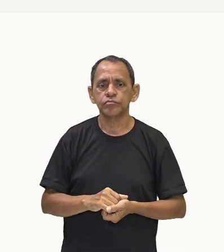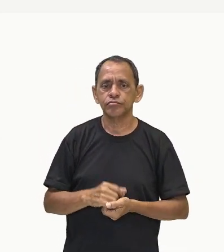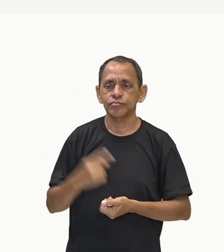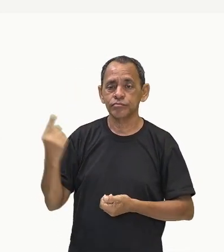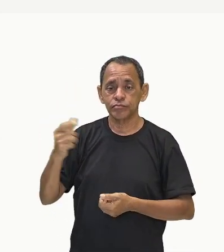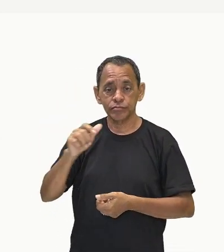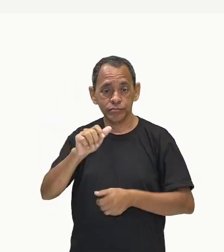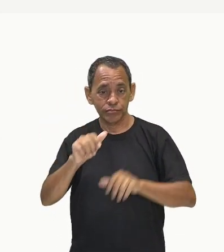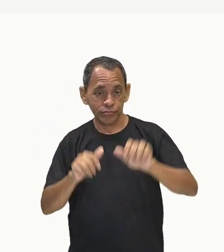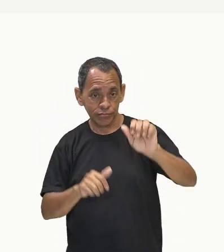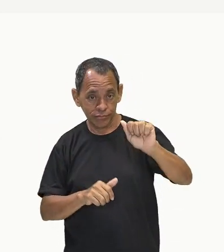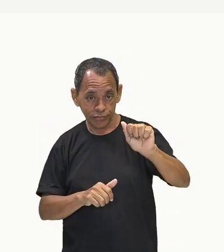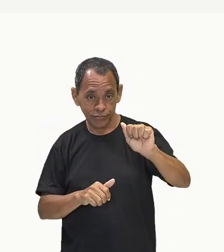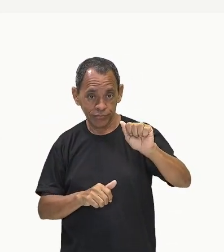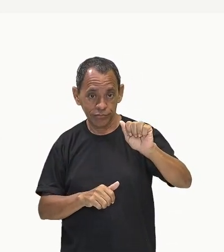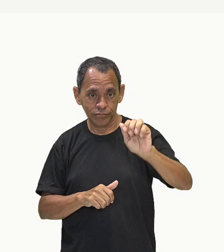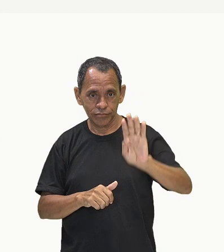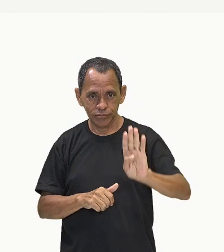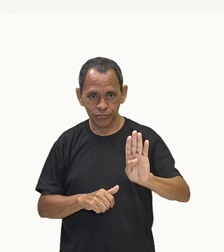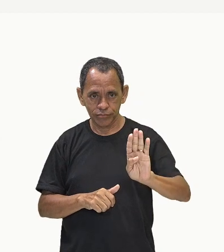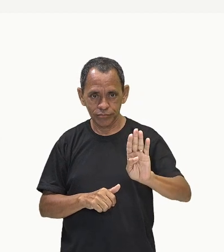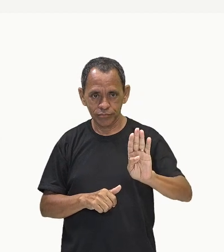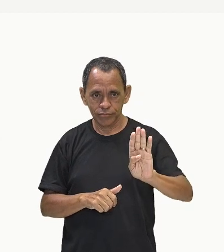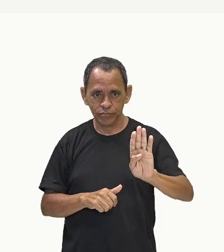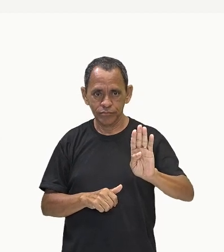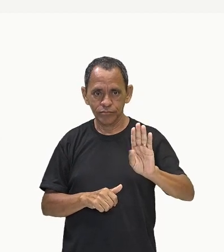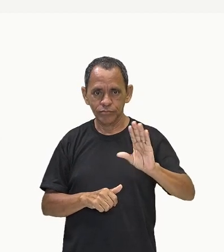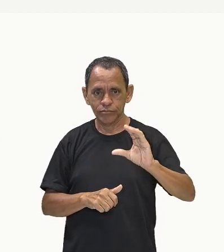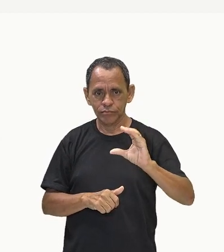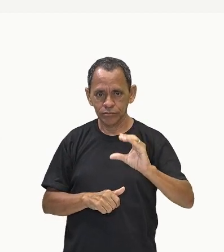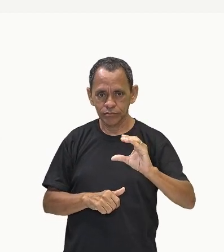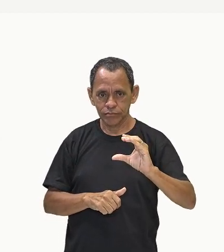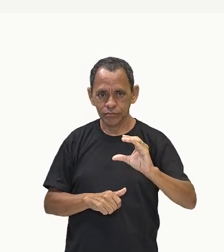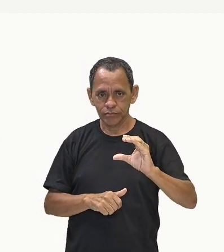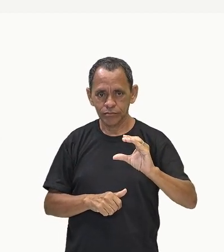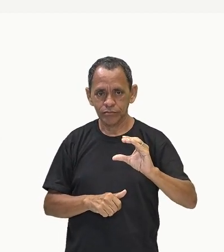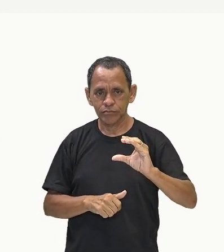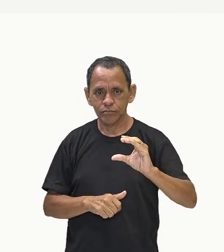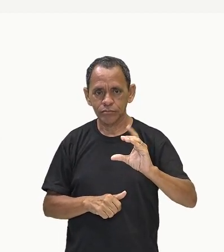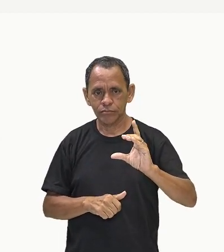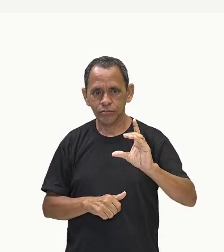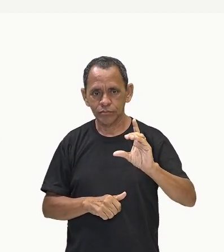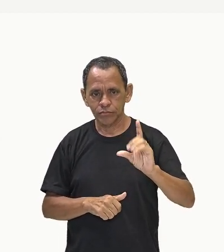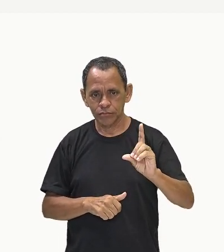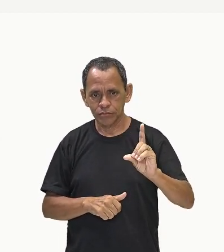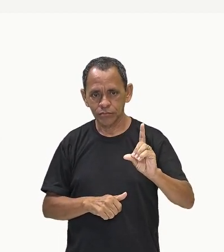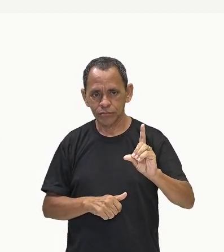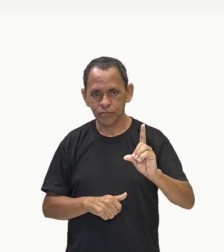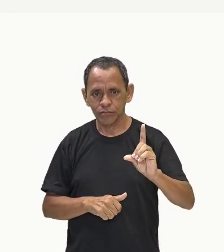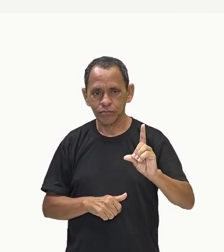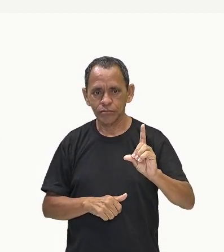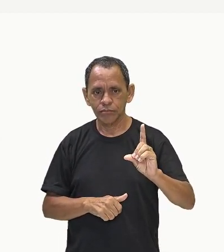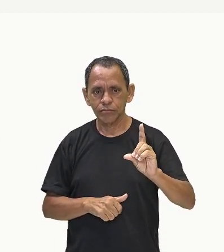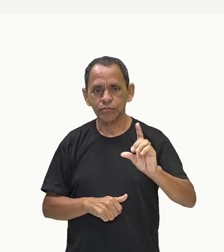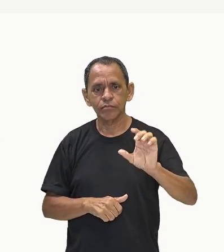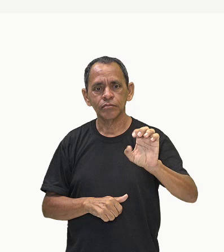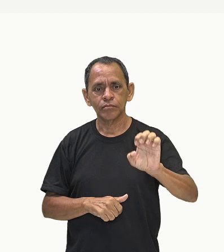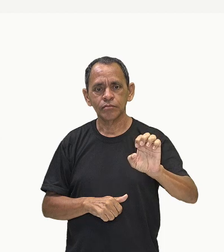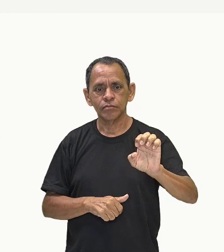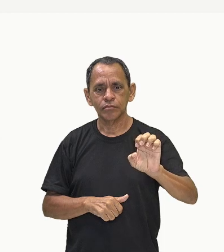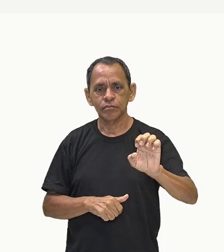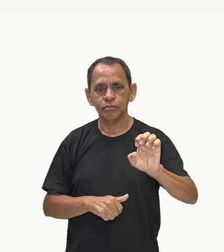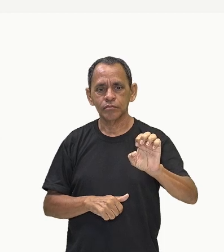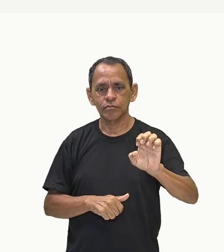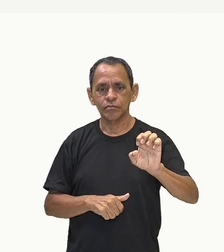A, 3. Letra B, 8. Letra C, 12. Letra D, 20. Letra E,